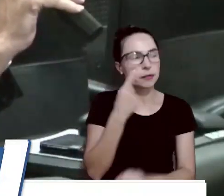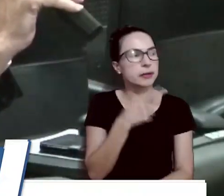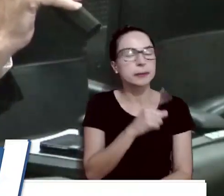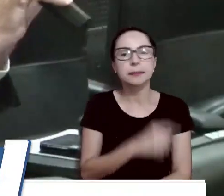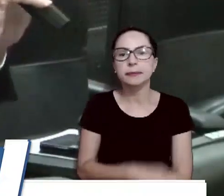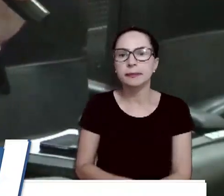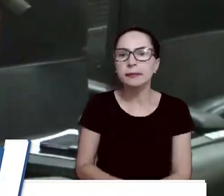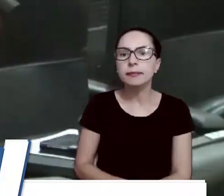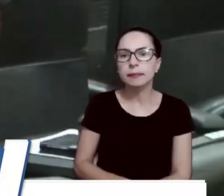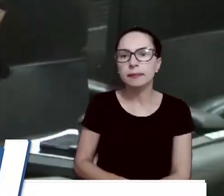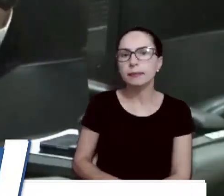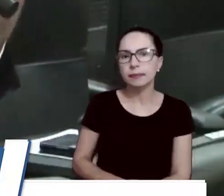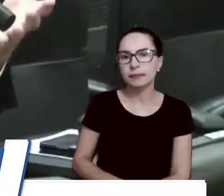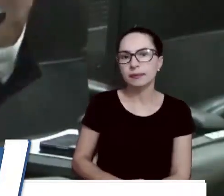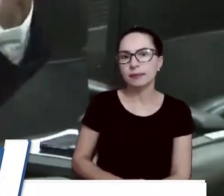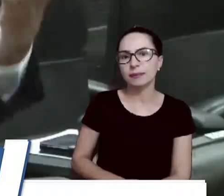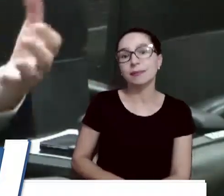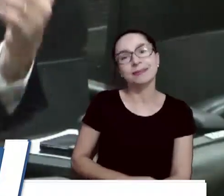Aí,